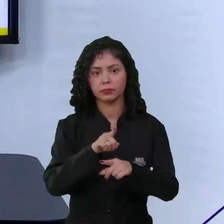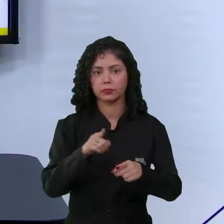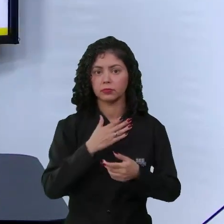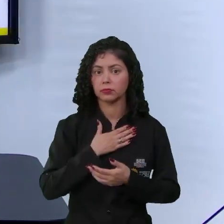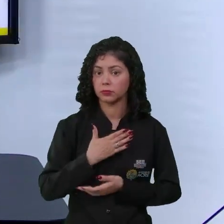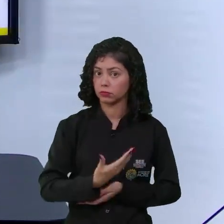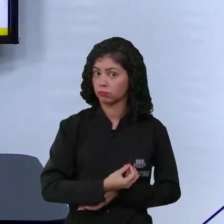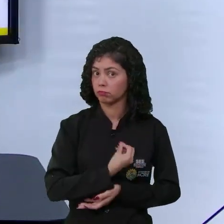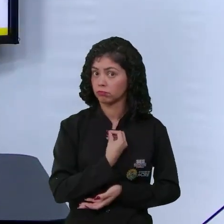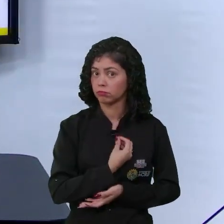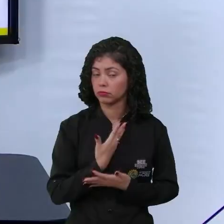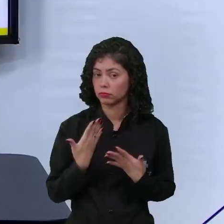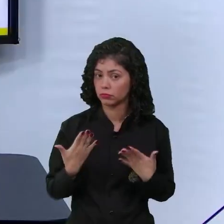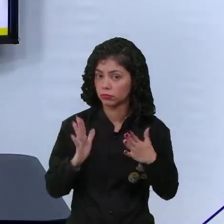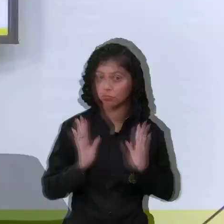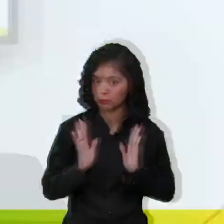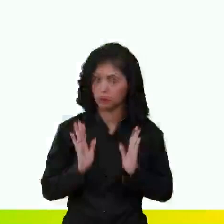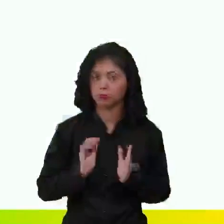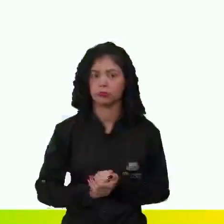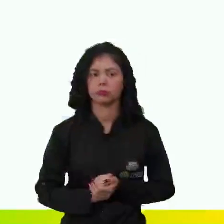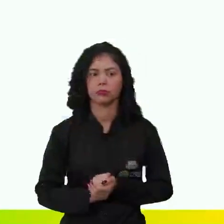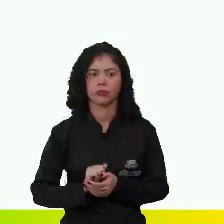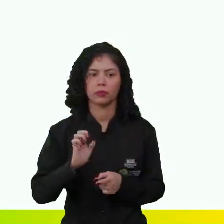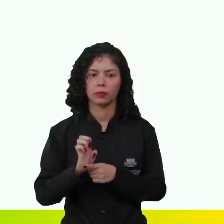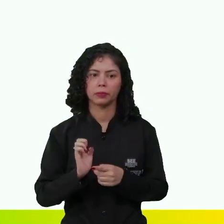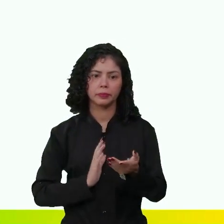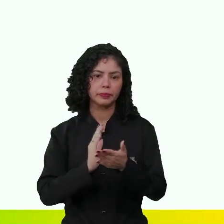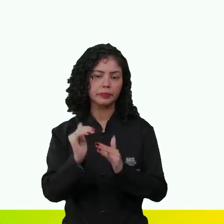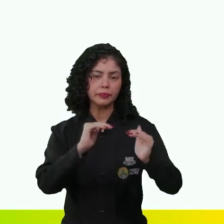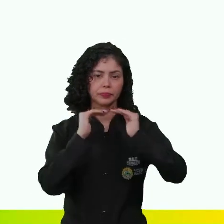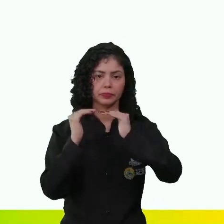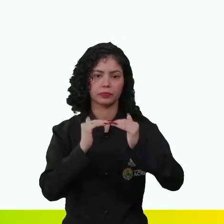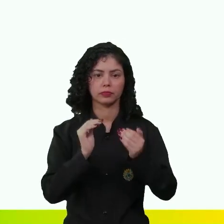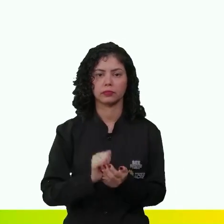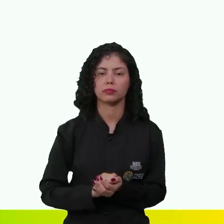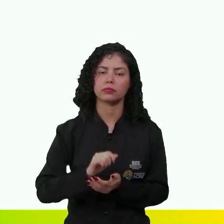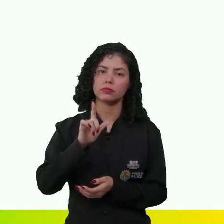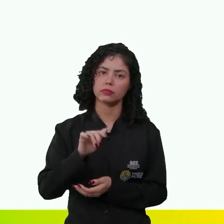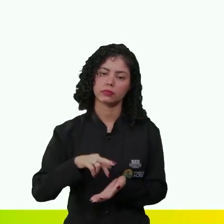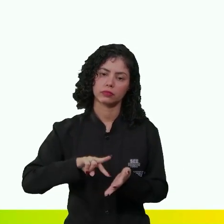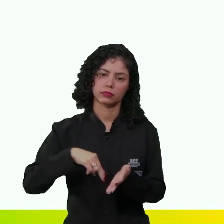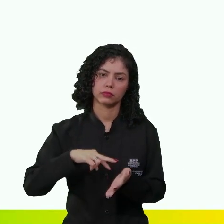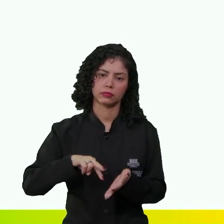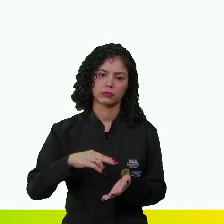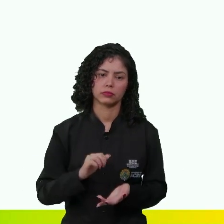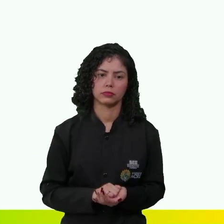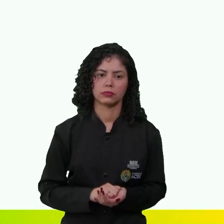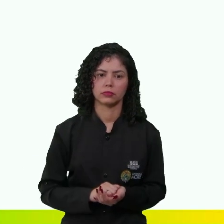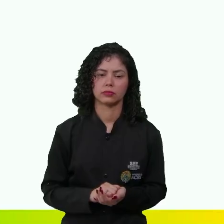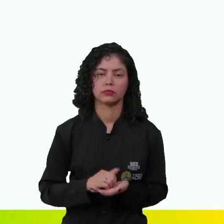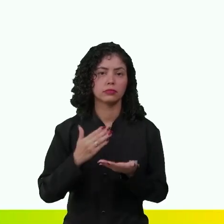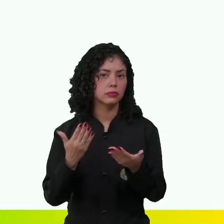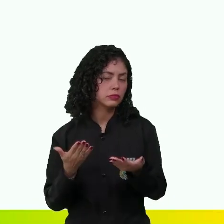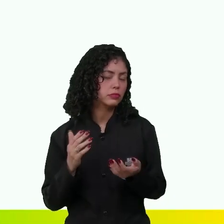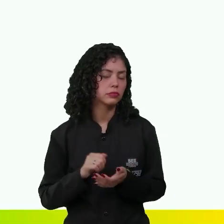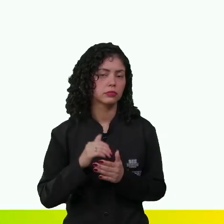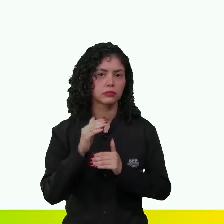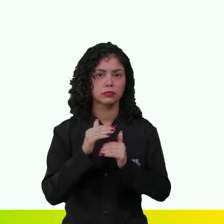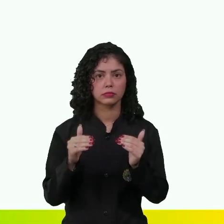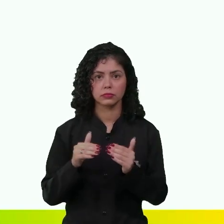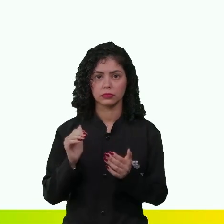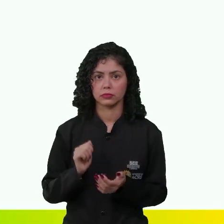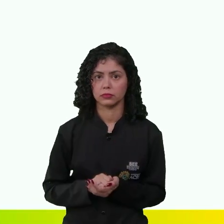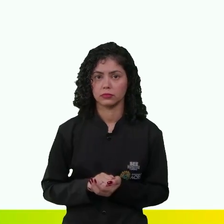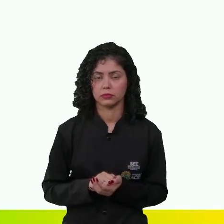minha forma. É busca pela igualdade entre os bailarinos. Igualdade quer dizer que todo